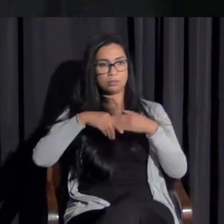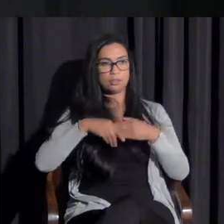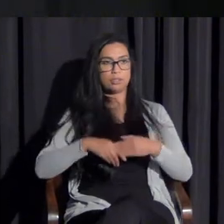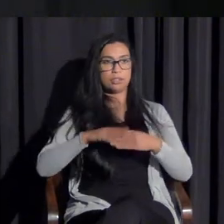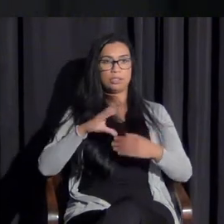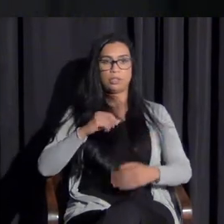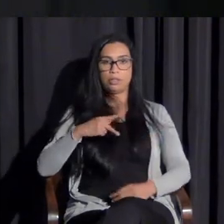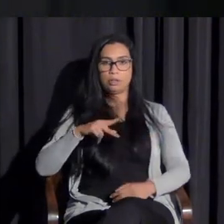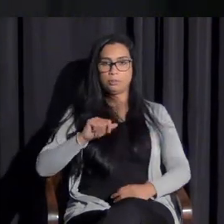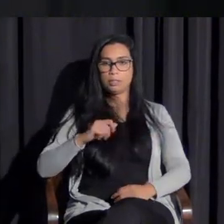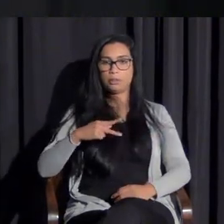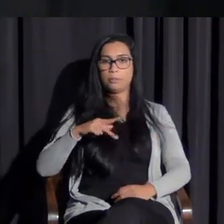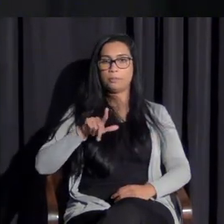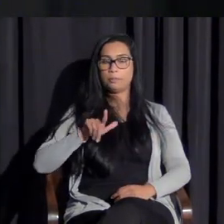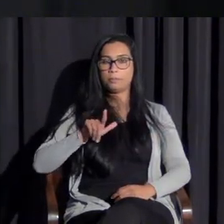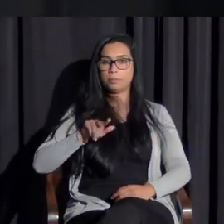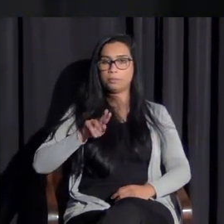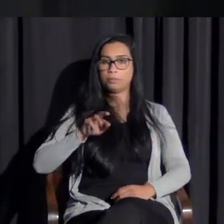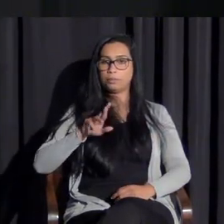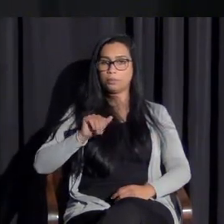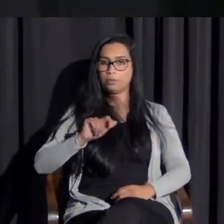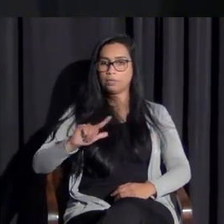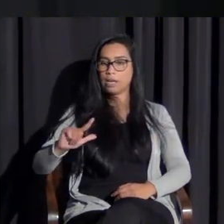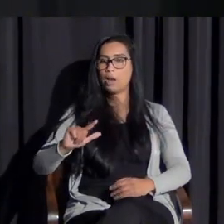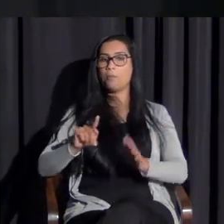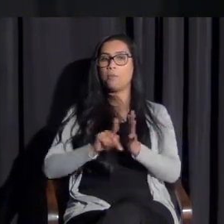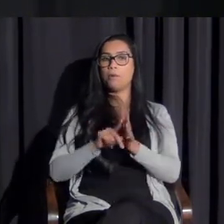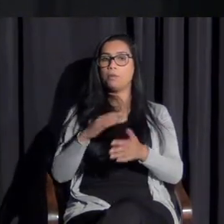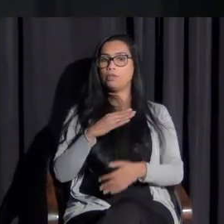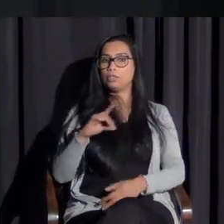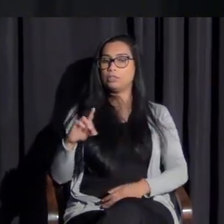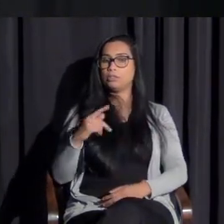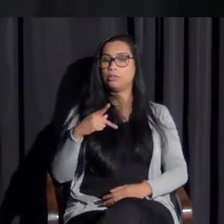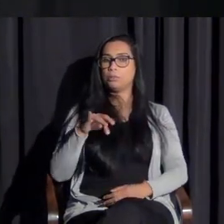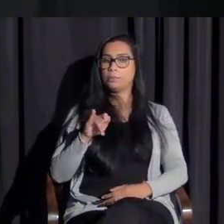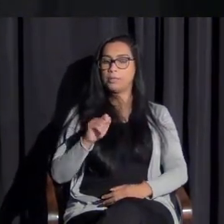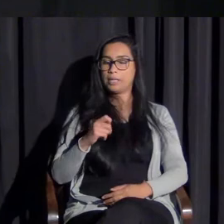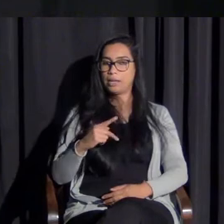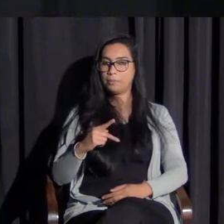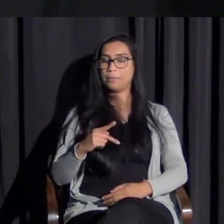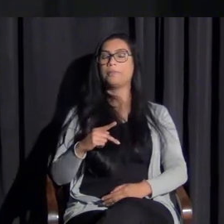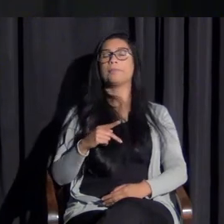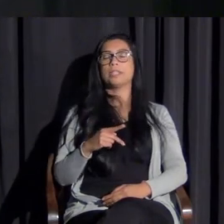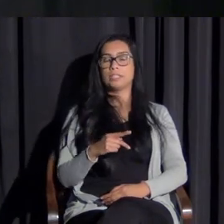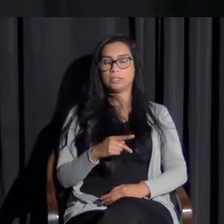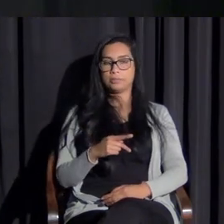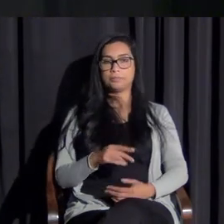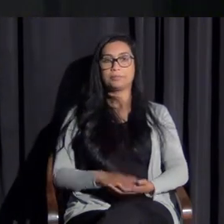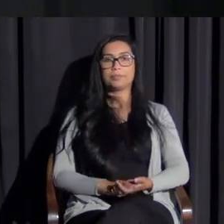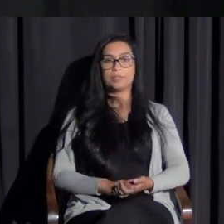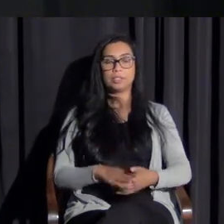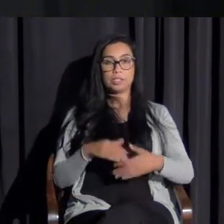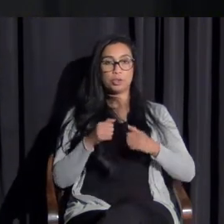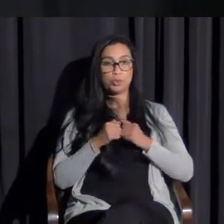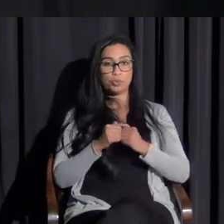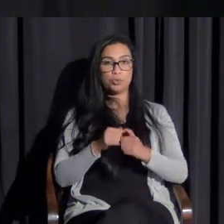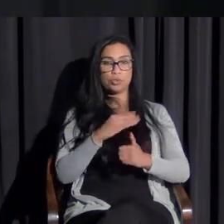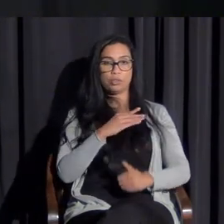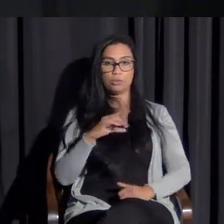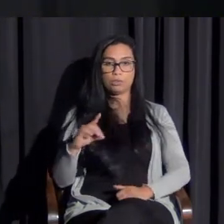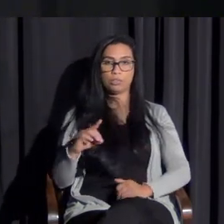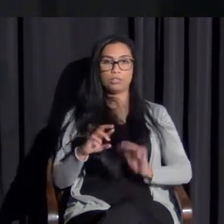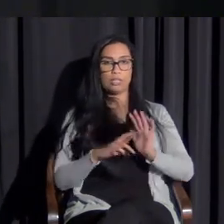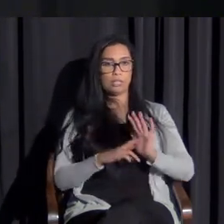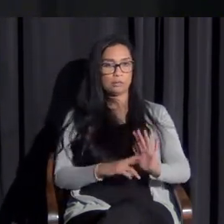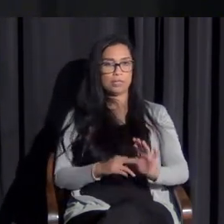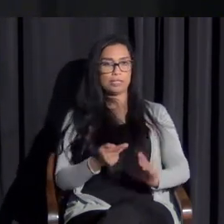de Artistas e Educadores, articuladores do PIA, que, com muito afinco, tem topado, junto com essa coordenação, que é representada por mim,